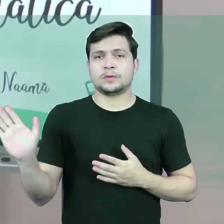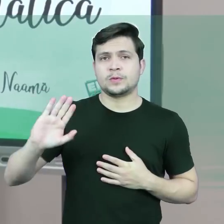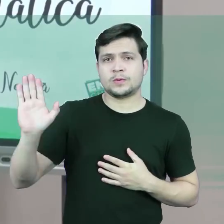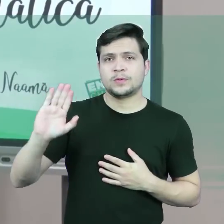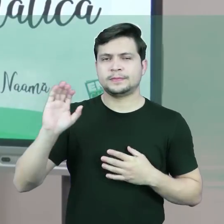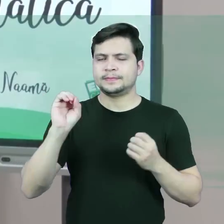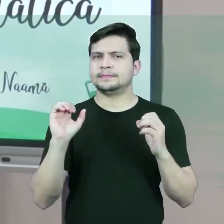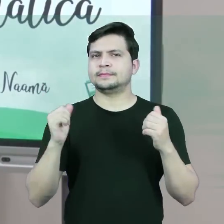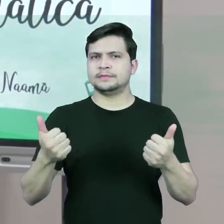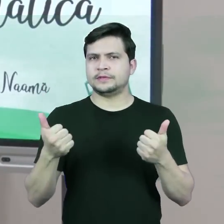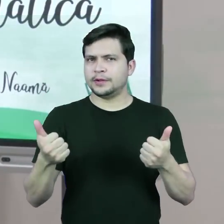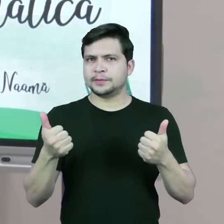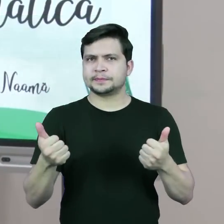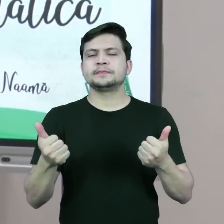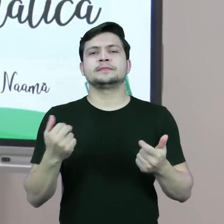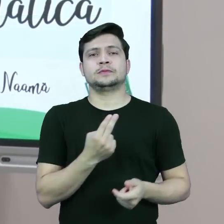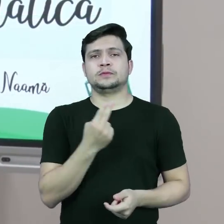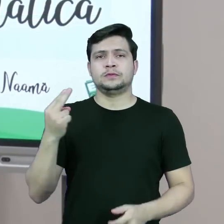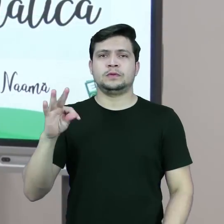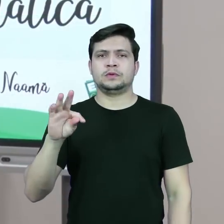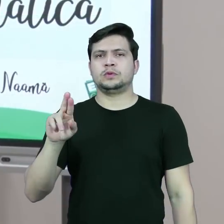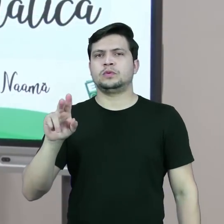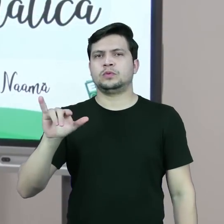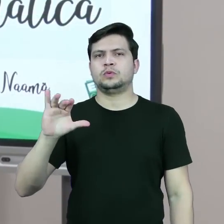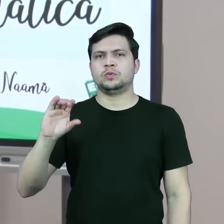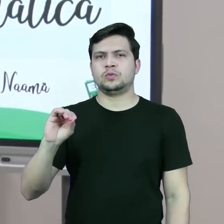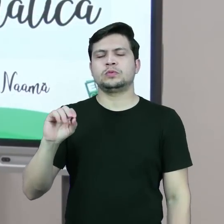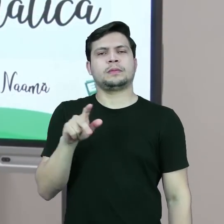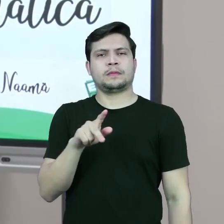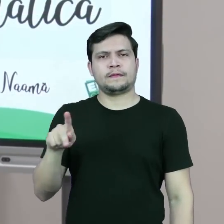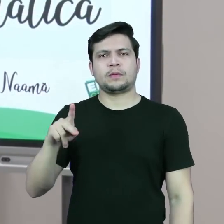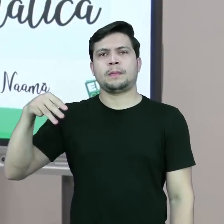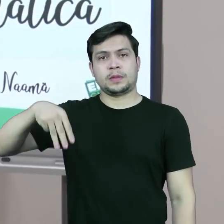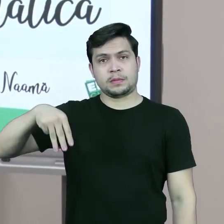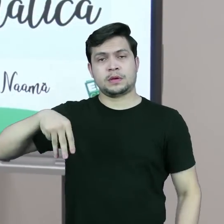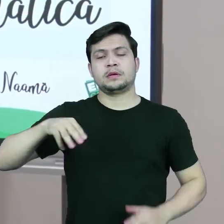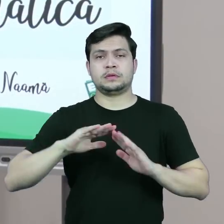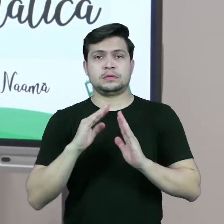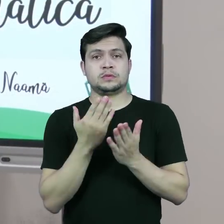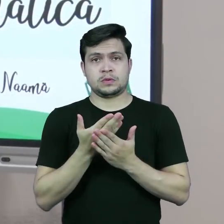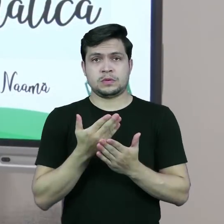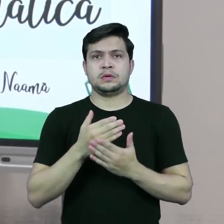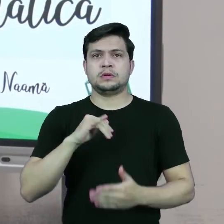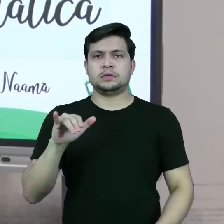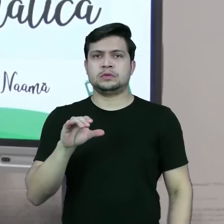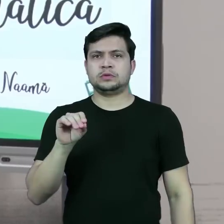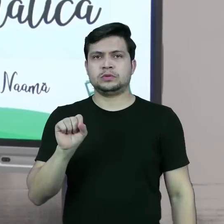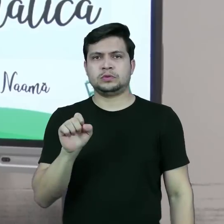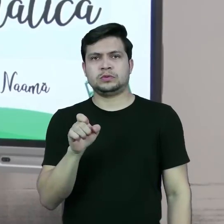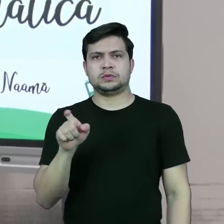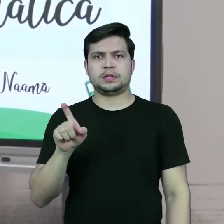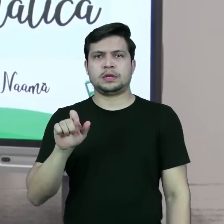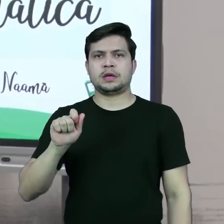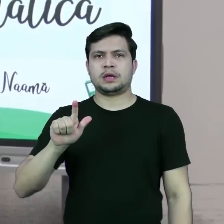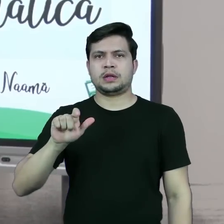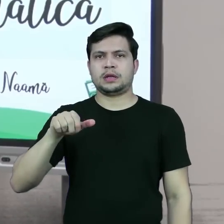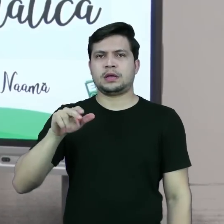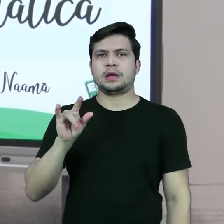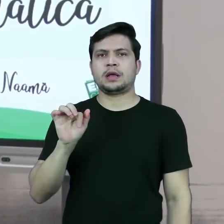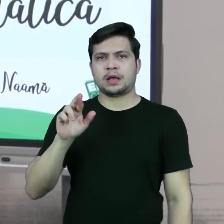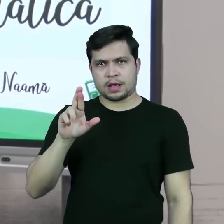Olá pessoal, tudo bem? Meu nome é Túlio, sou professor de matemática da Escola José de Alencar, CFO2, e fui convidado para o projeto Enem Não Tira